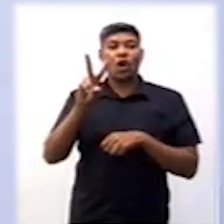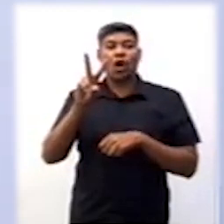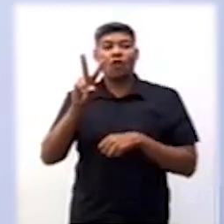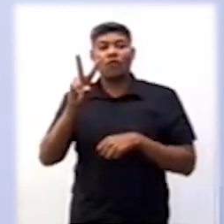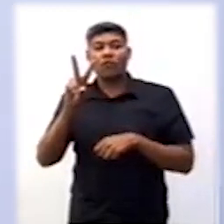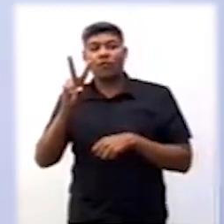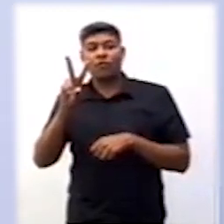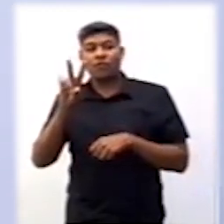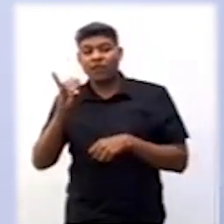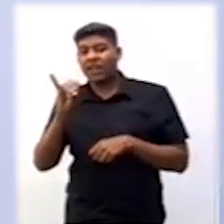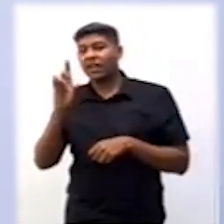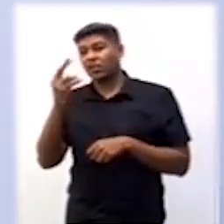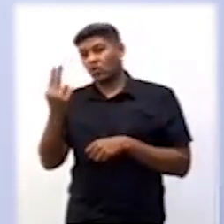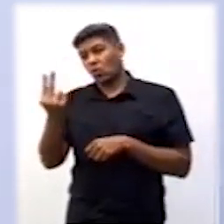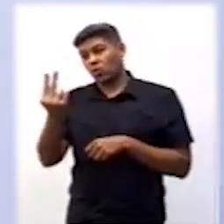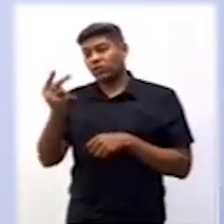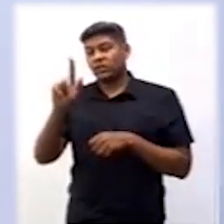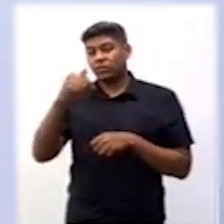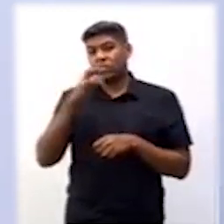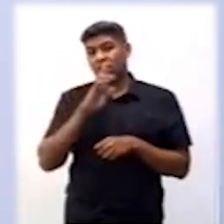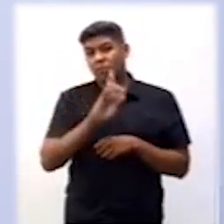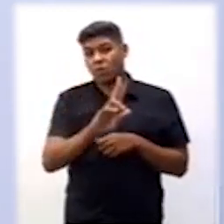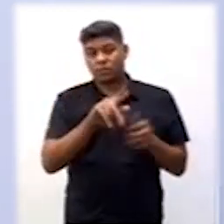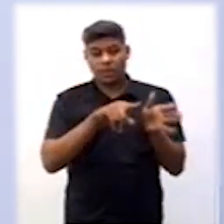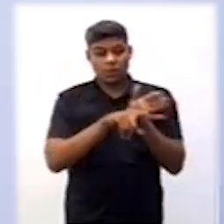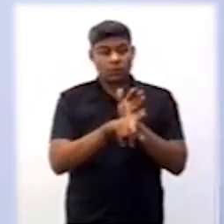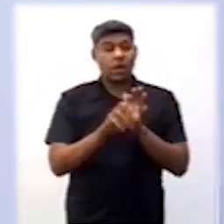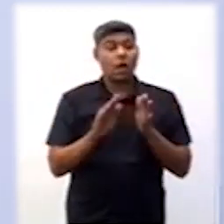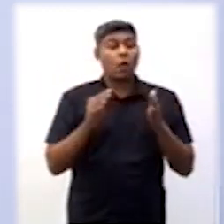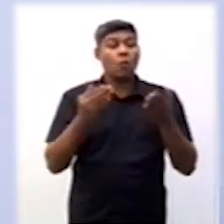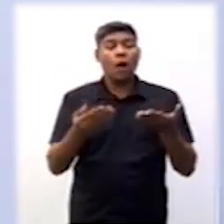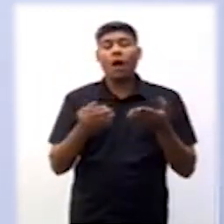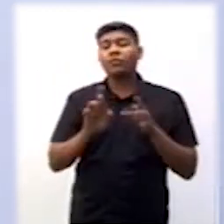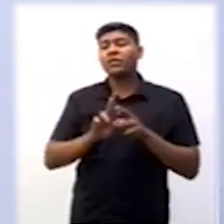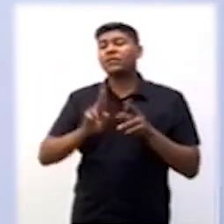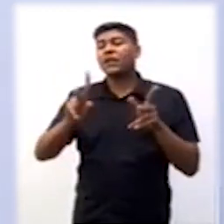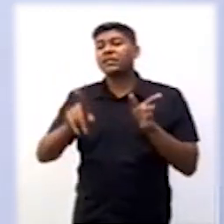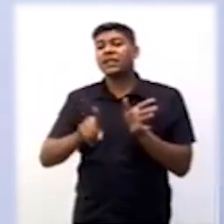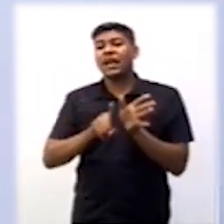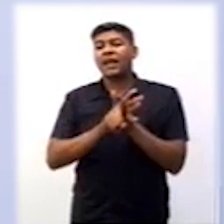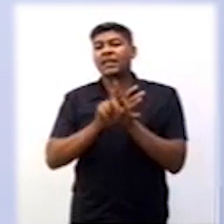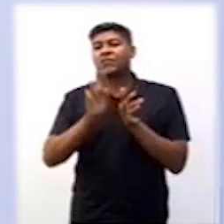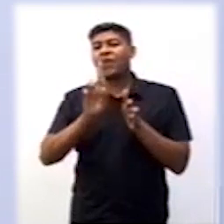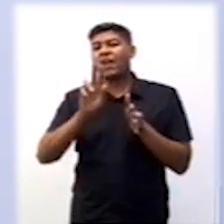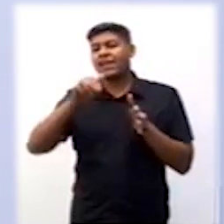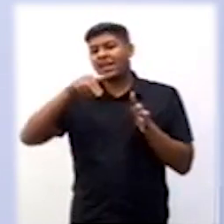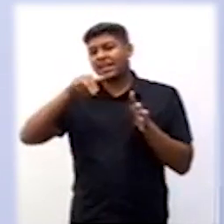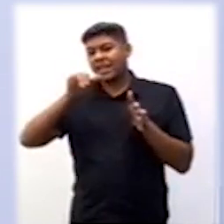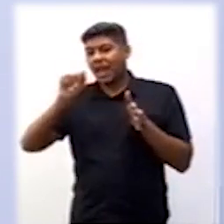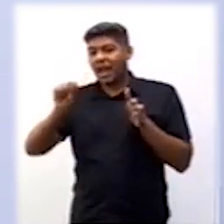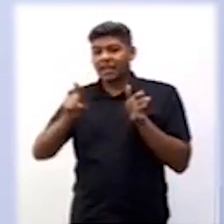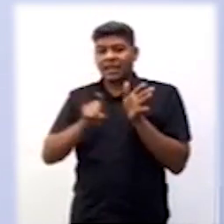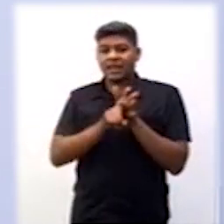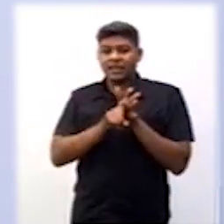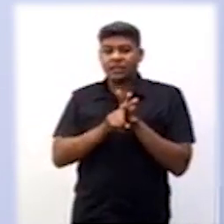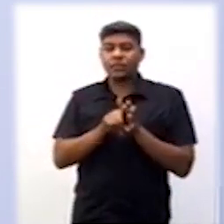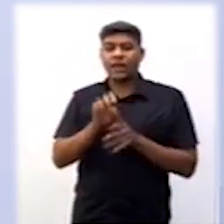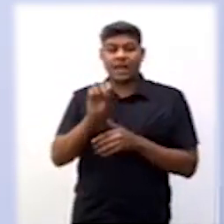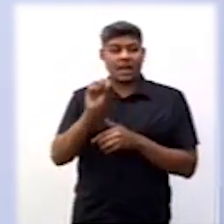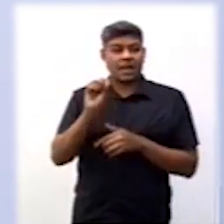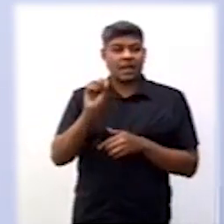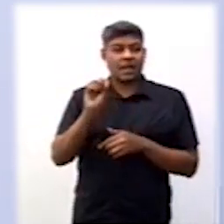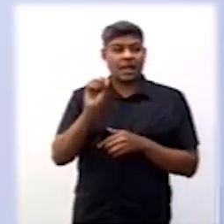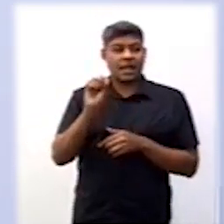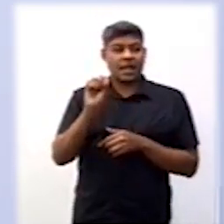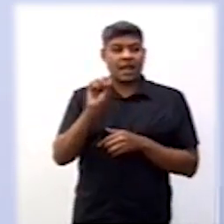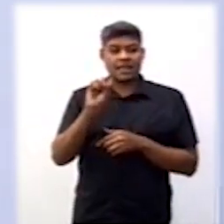responder perguntas para vocês. Como é que eu posso diferenciar do negativo? O negativo é assim, SS,